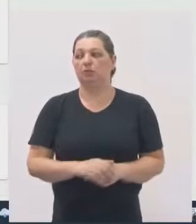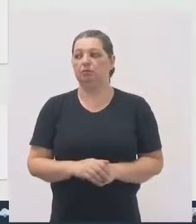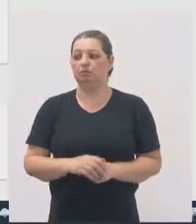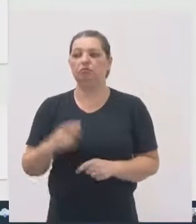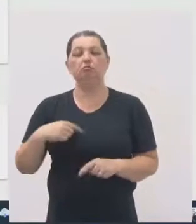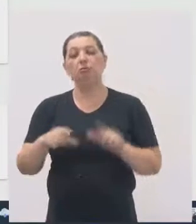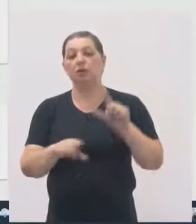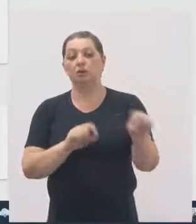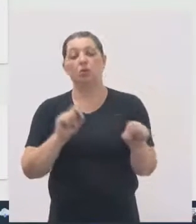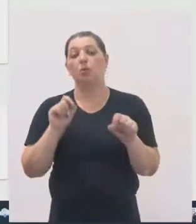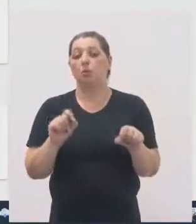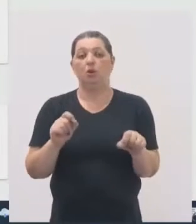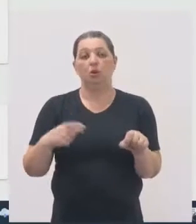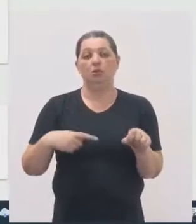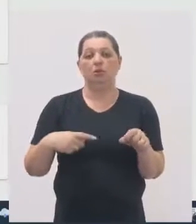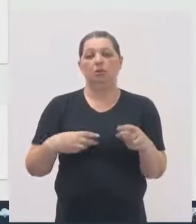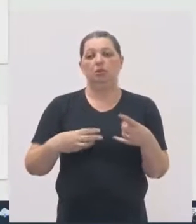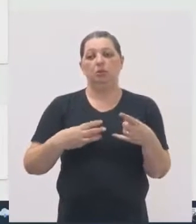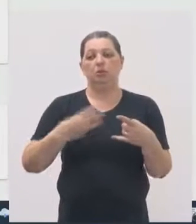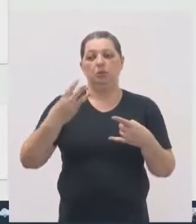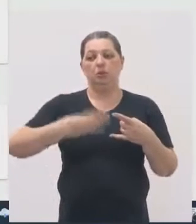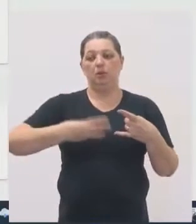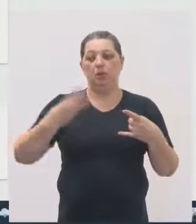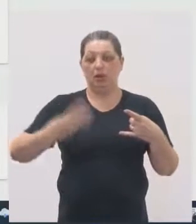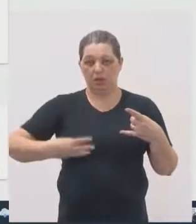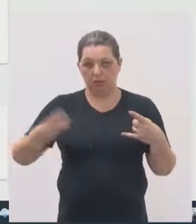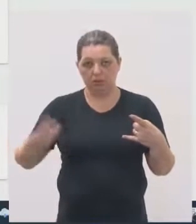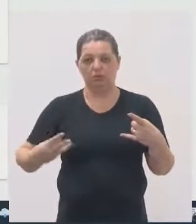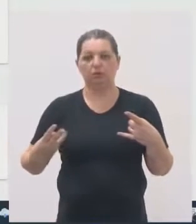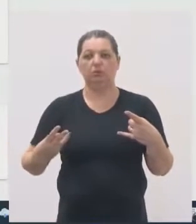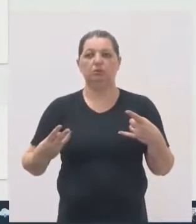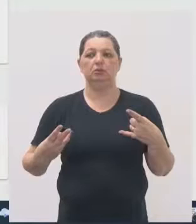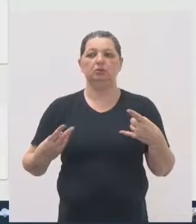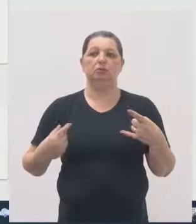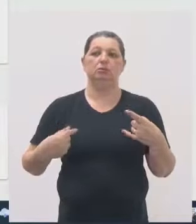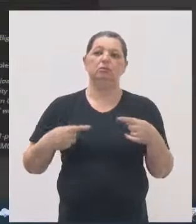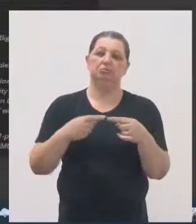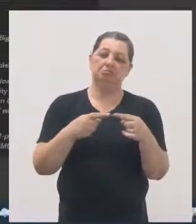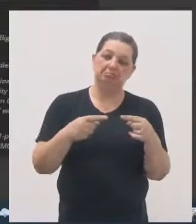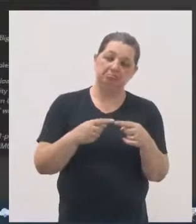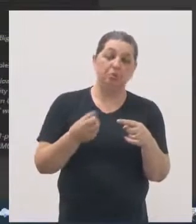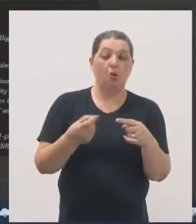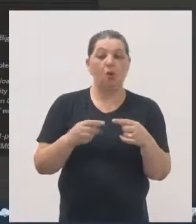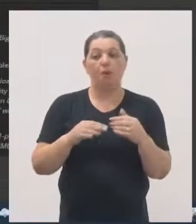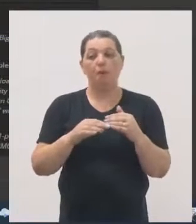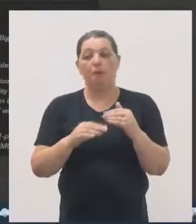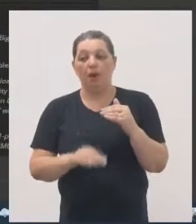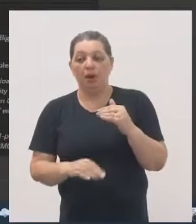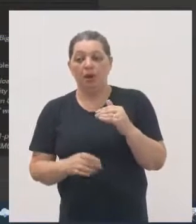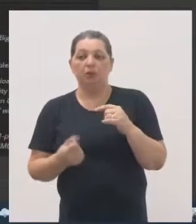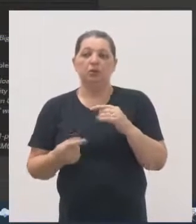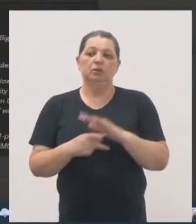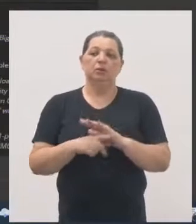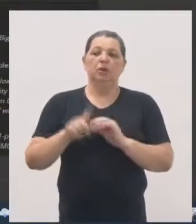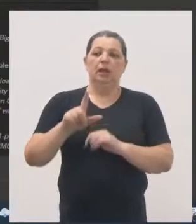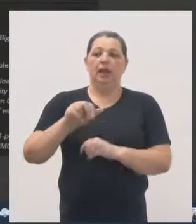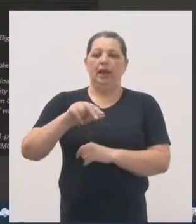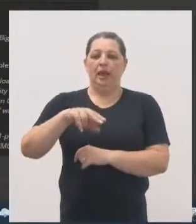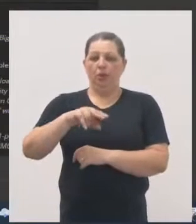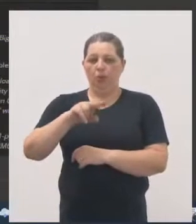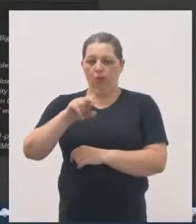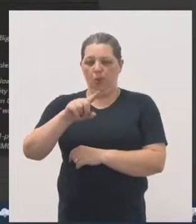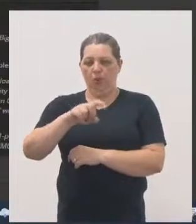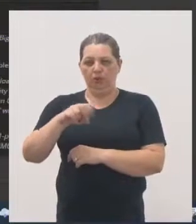escolhe ali. Se você está usando o Windows, baixa o referente ao Windows. Se você está usando o Linux, baixa o referente ao Linux. Se você está usando